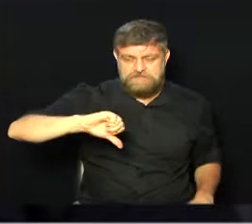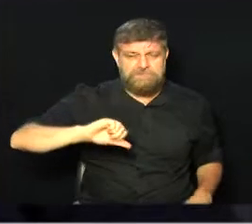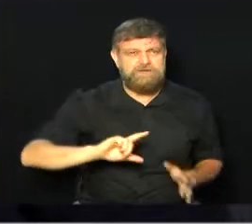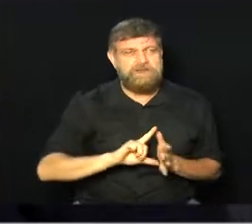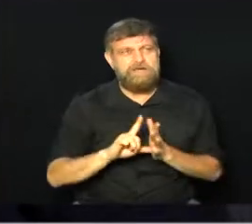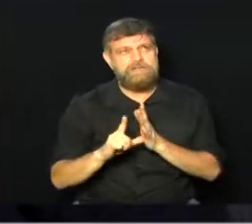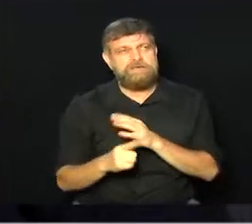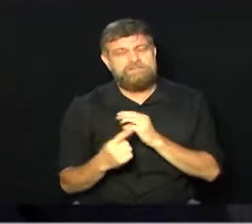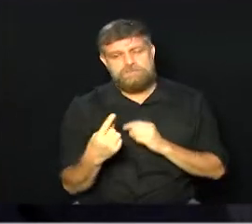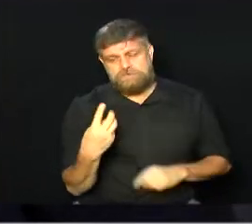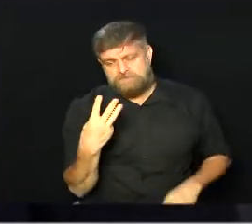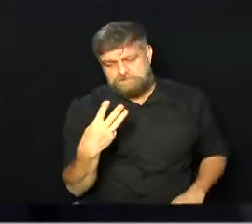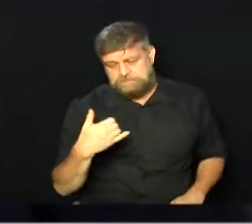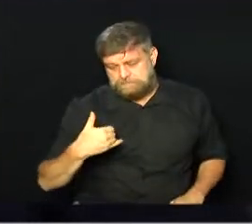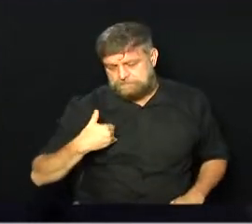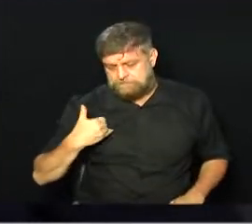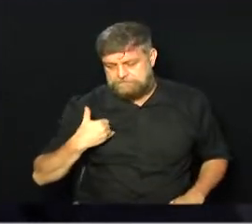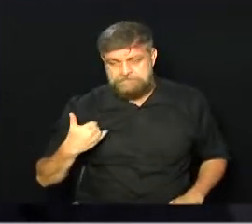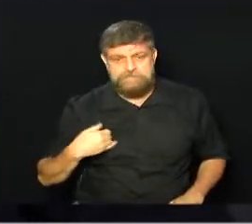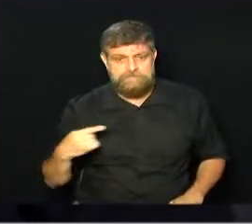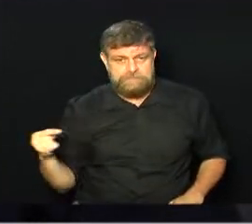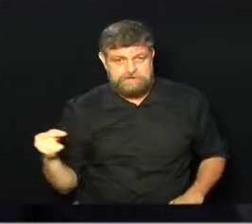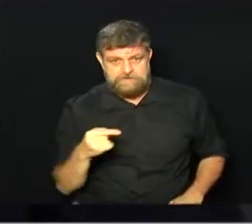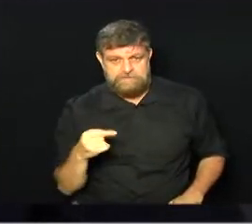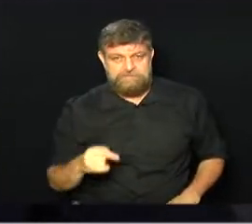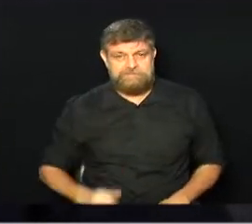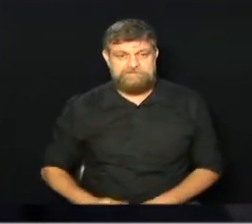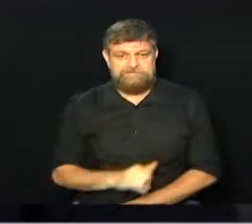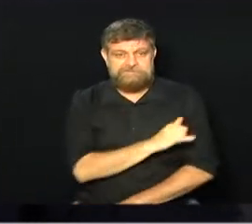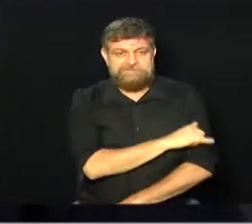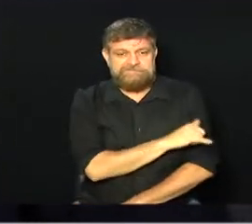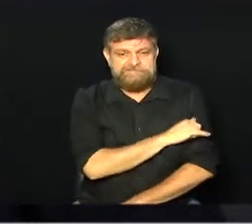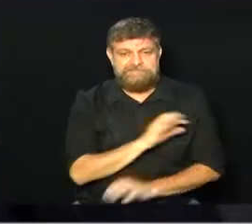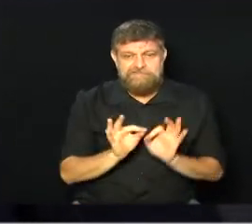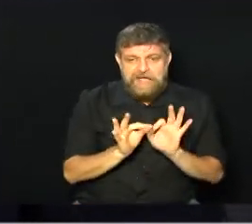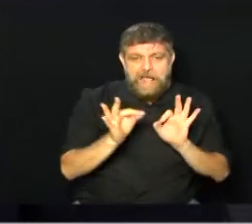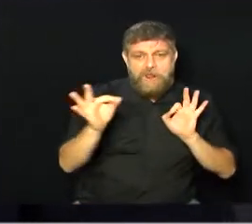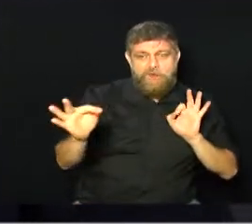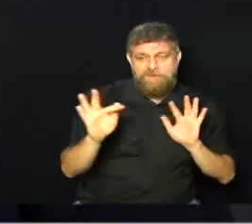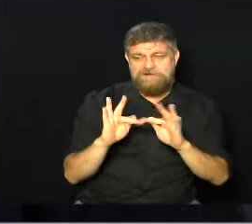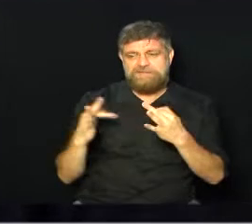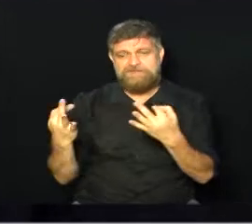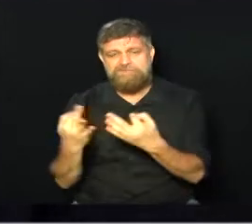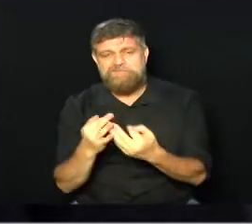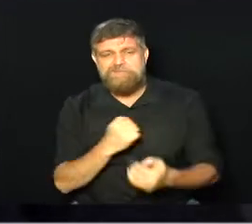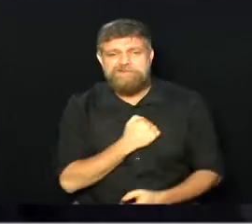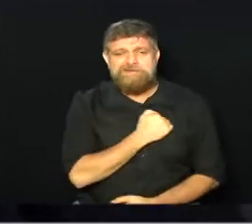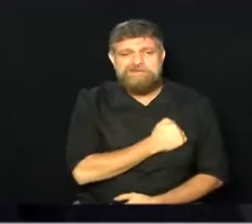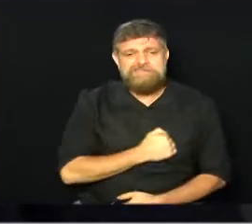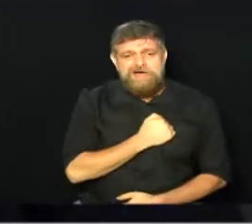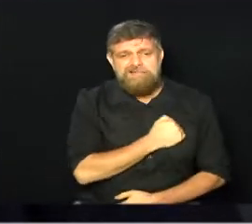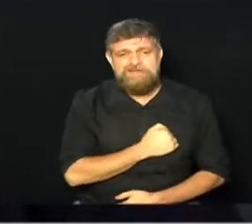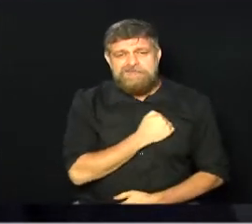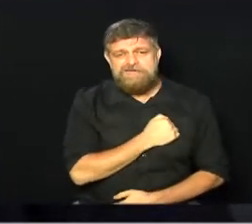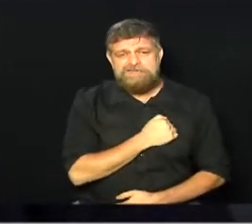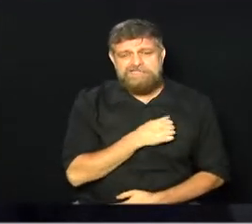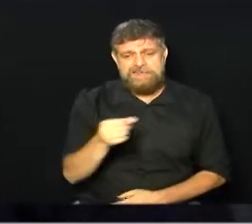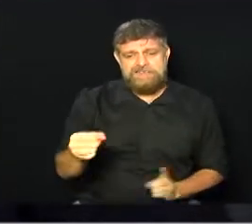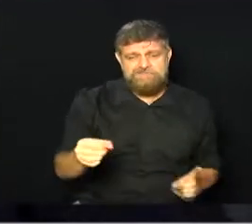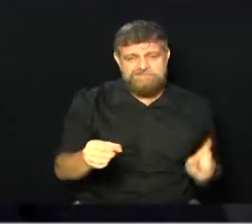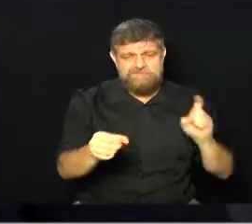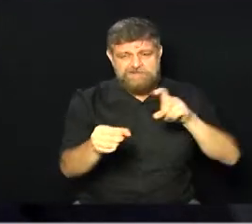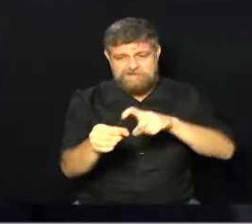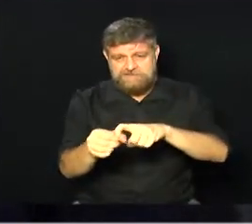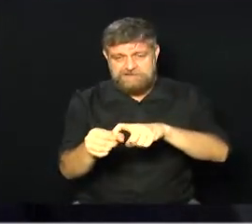anos, fui para o Fluminense. Não aguentei ficar longe da família. Tive que voltar, é difícil. E, aos 15,